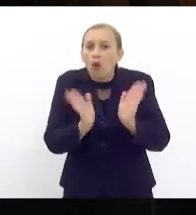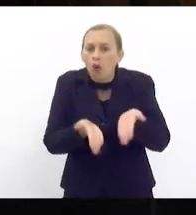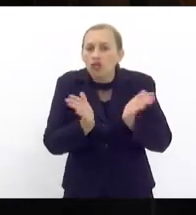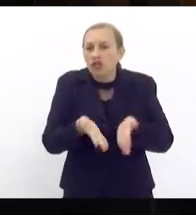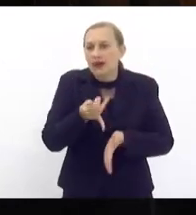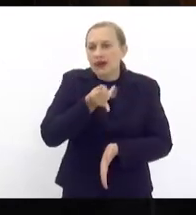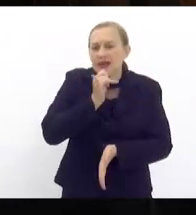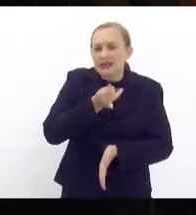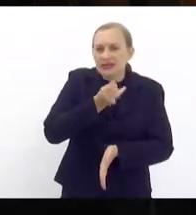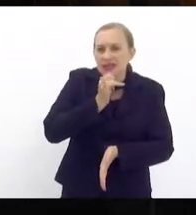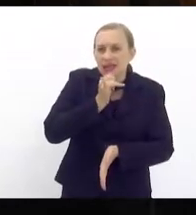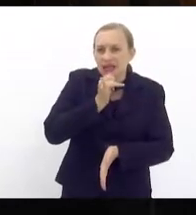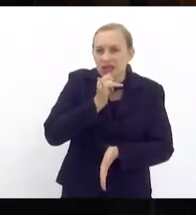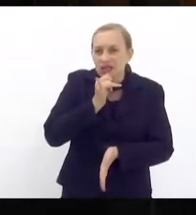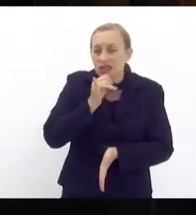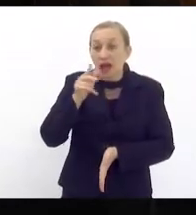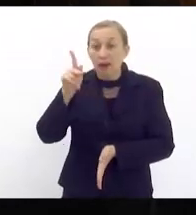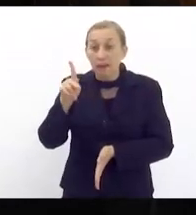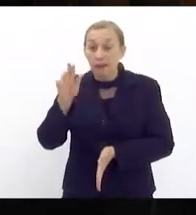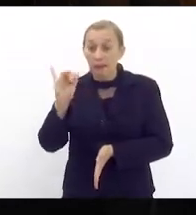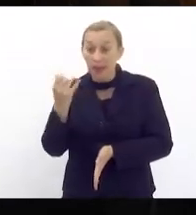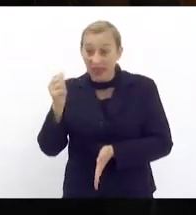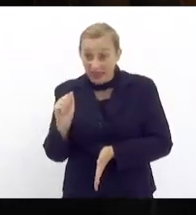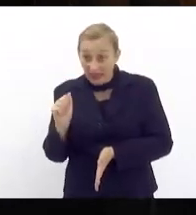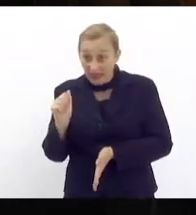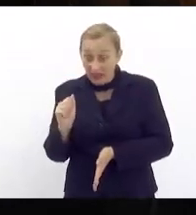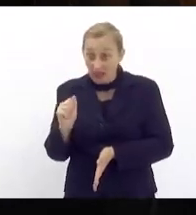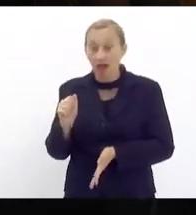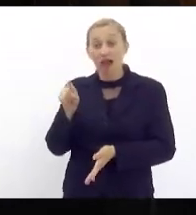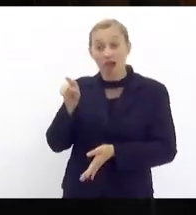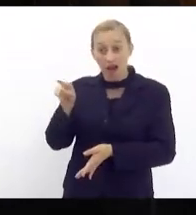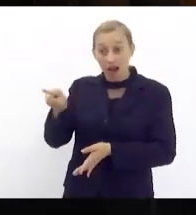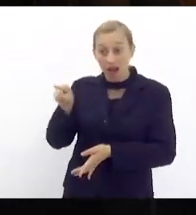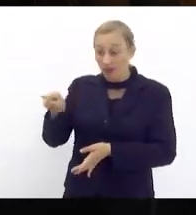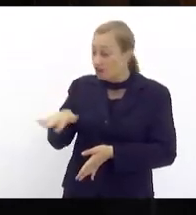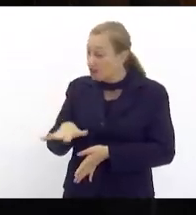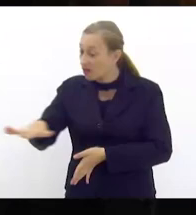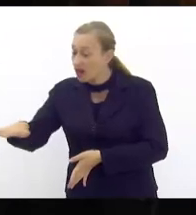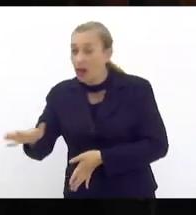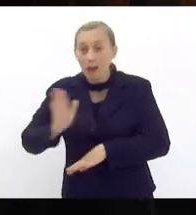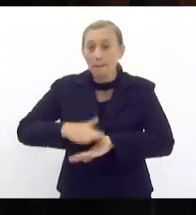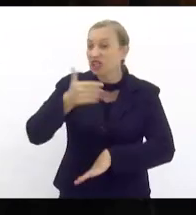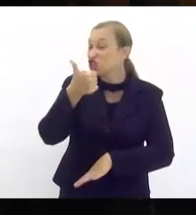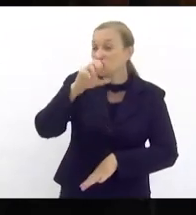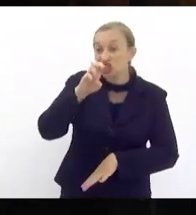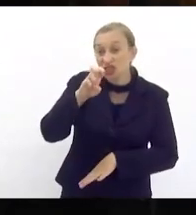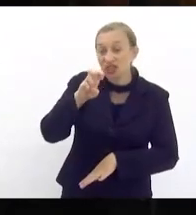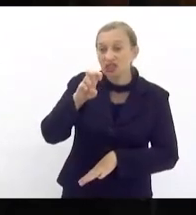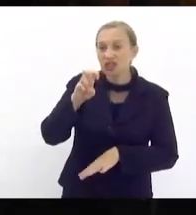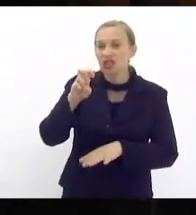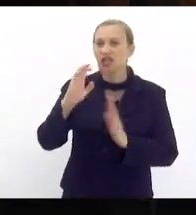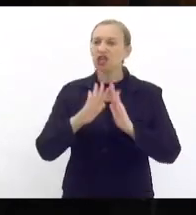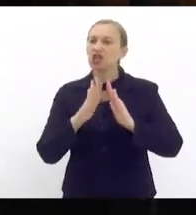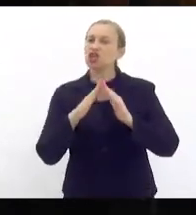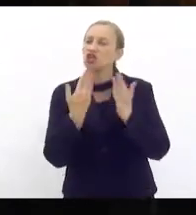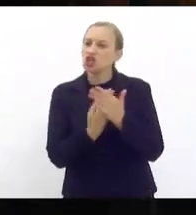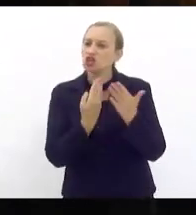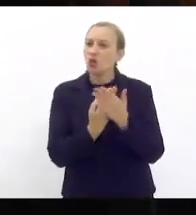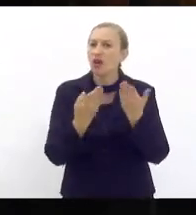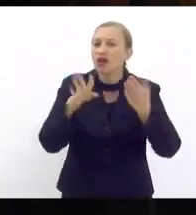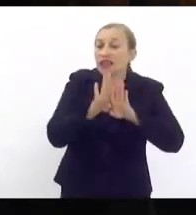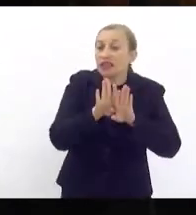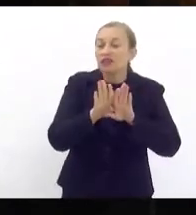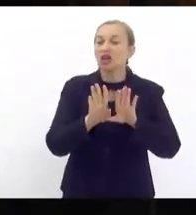por exemplo complexo da penha que tá tendo uma operação policial são mais de 15 escolas fechadas então quando